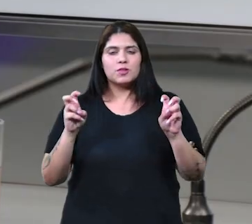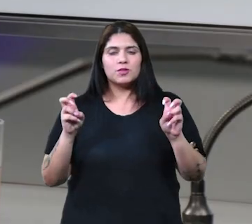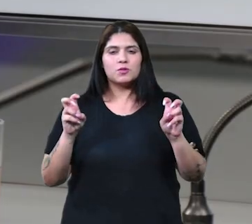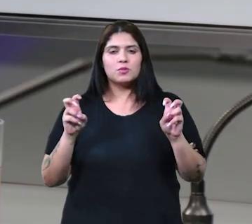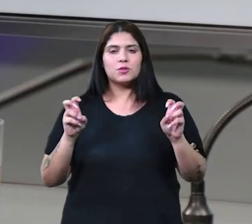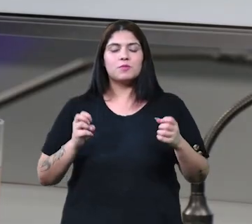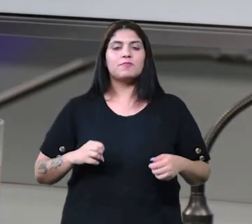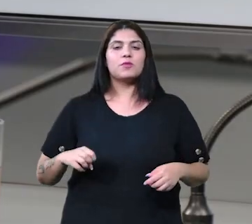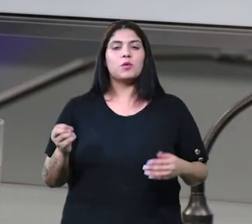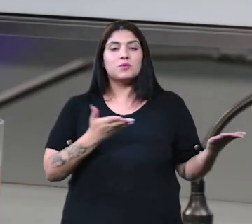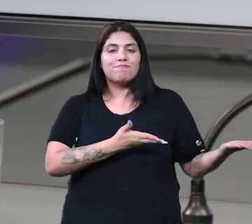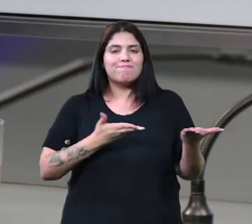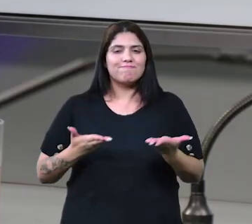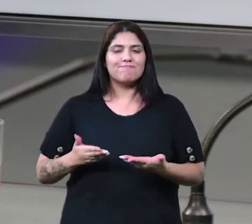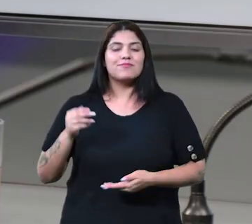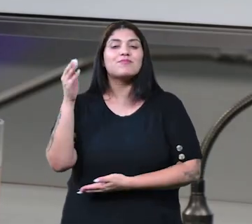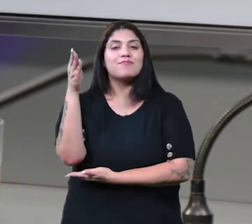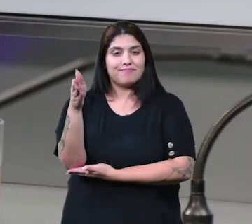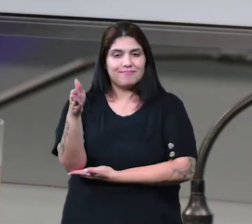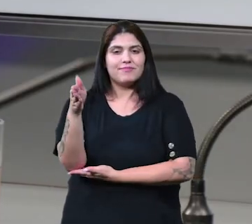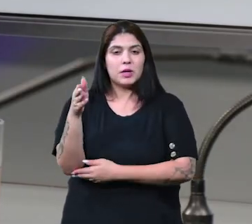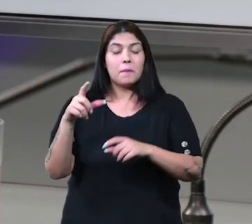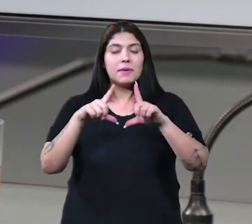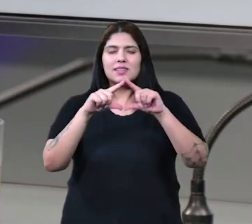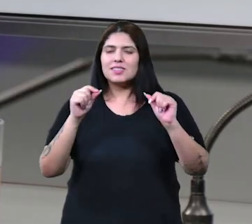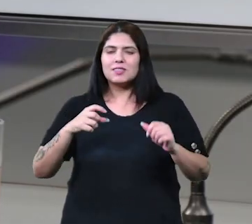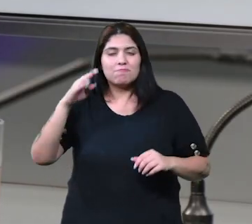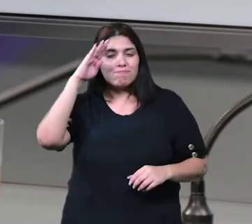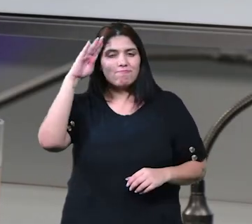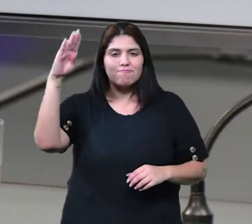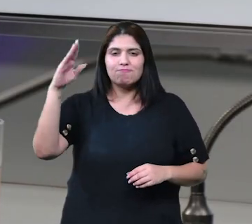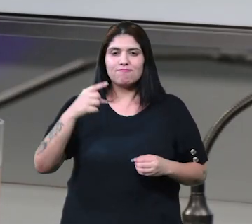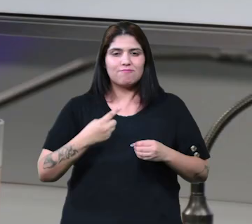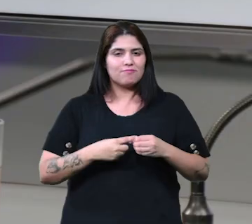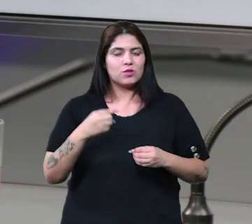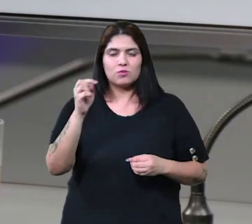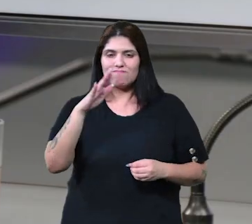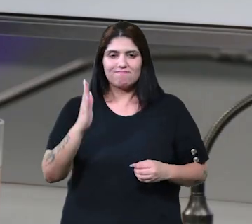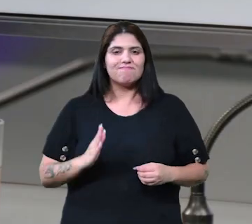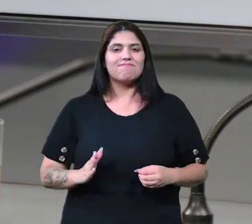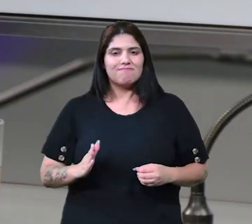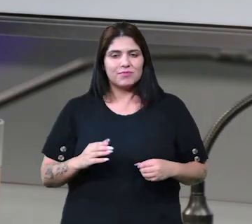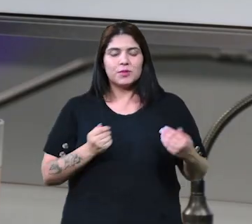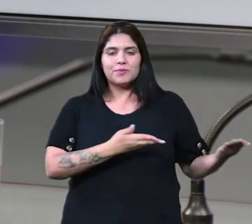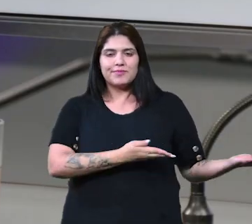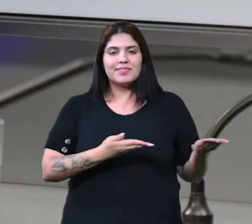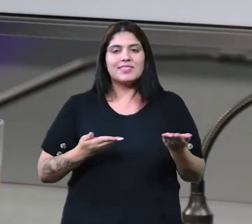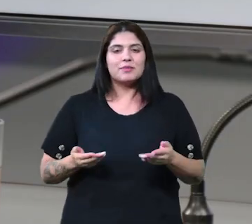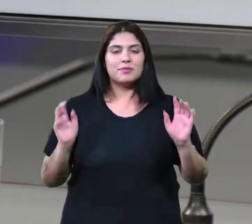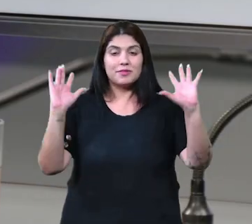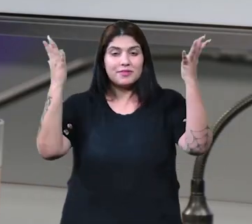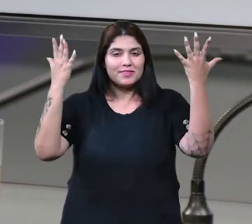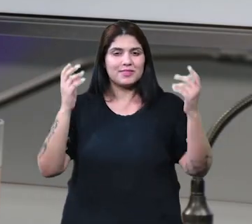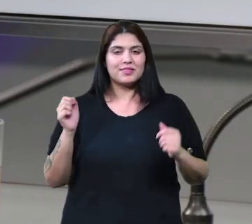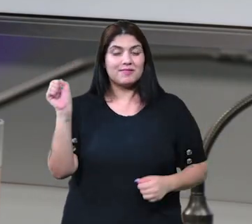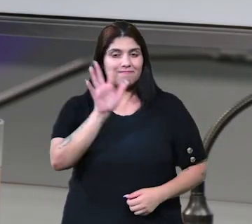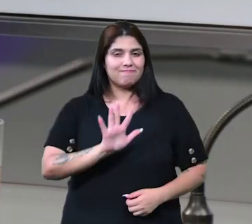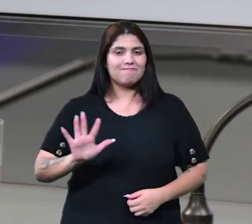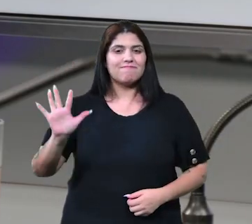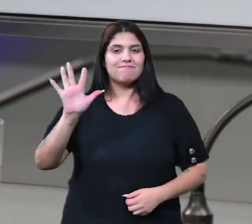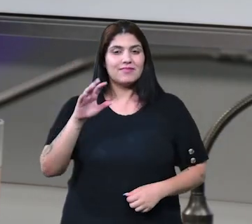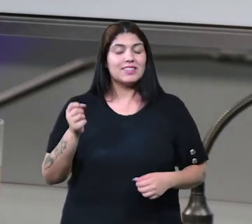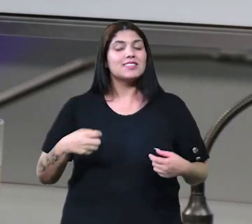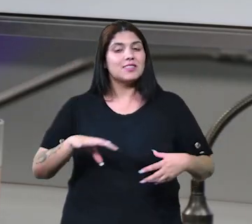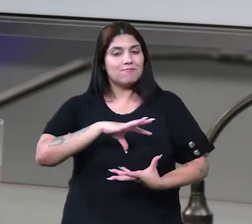hospitalidade hoteleira. Brasília é uma das principais cidades do Brasil a receber eventos nacionais e